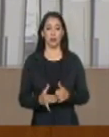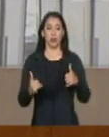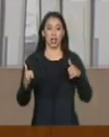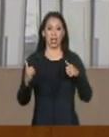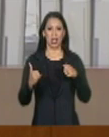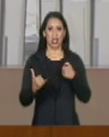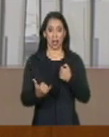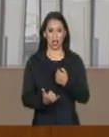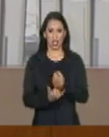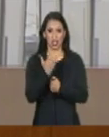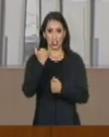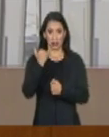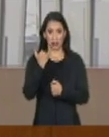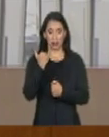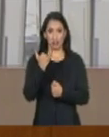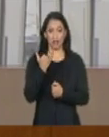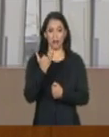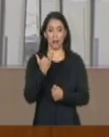de